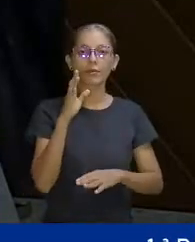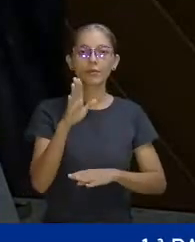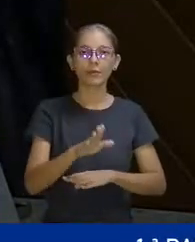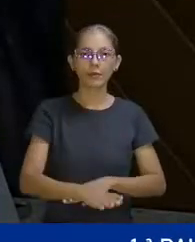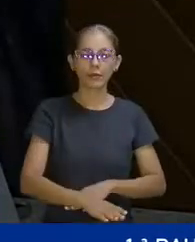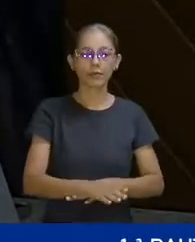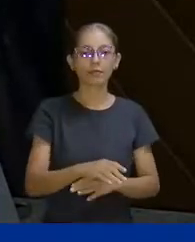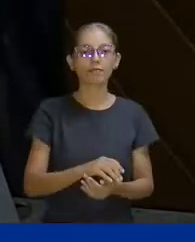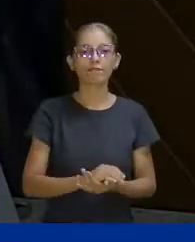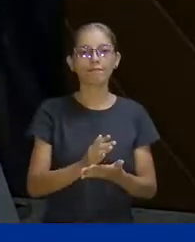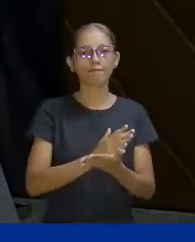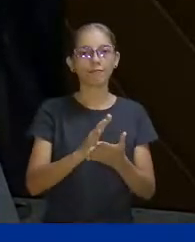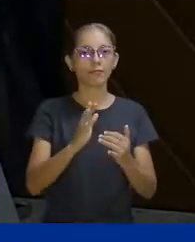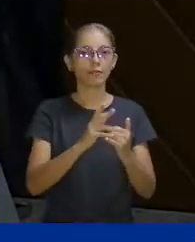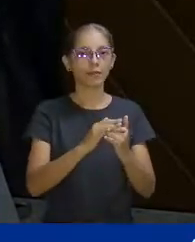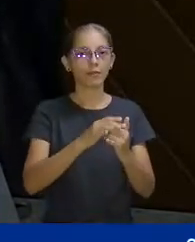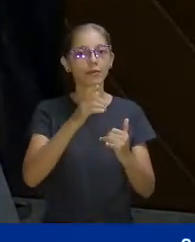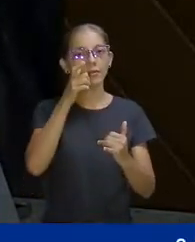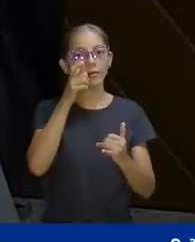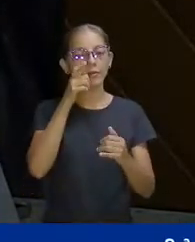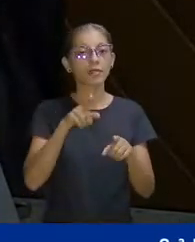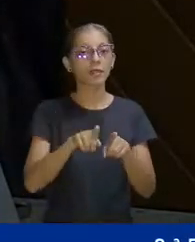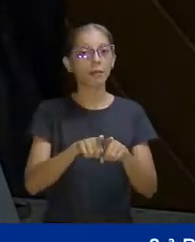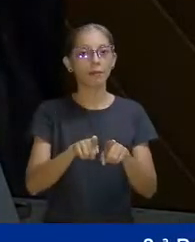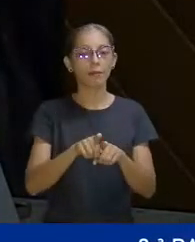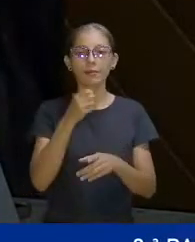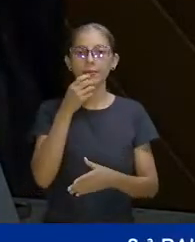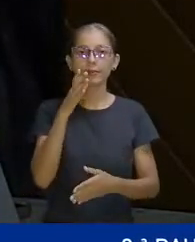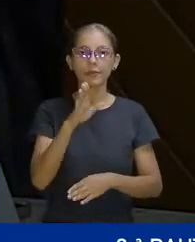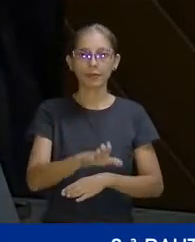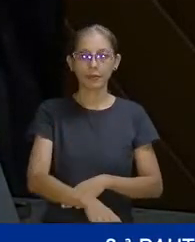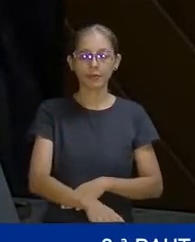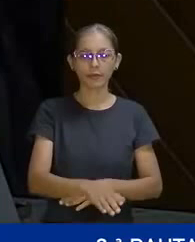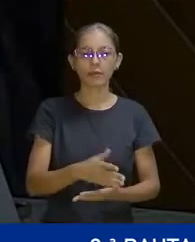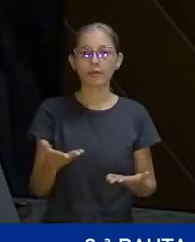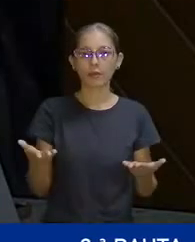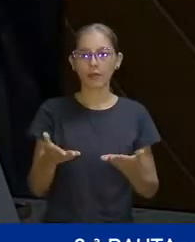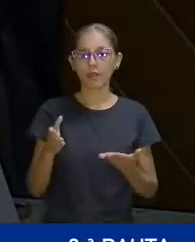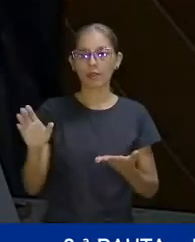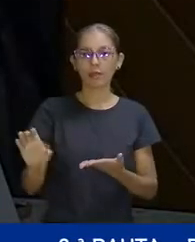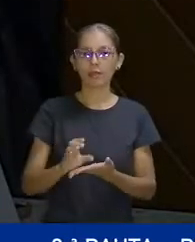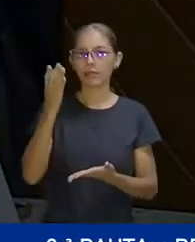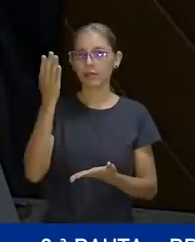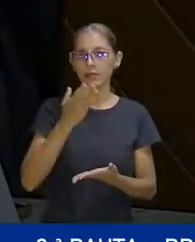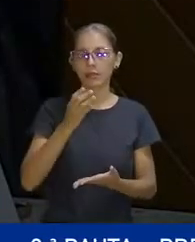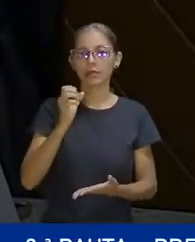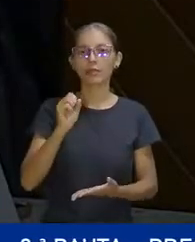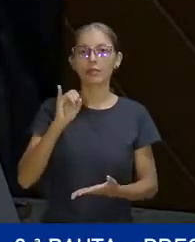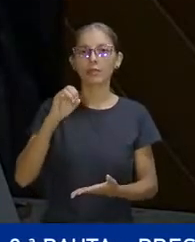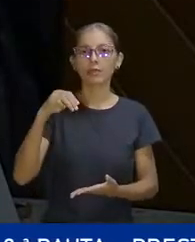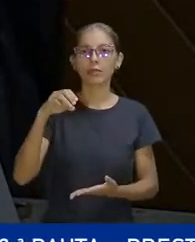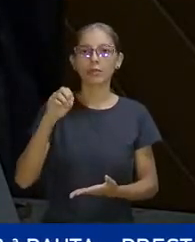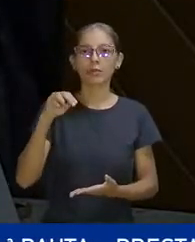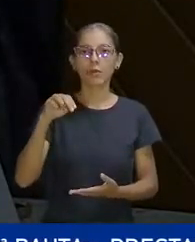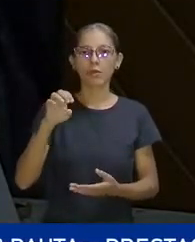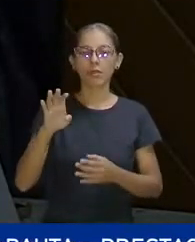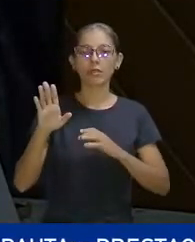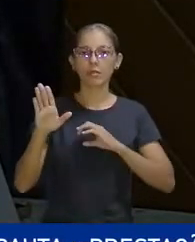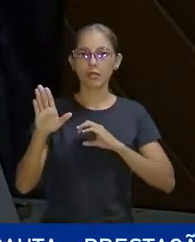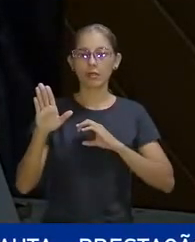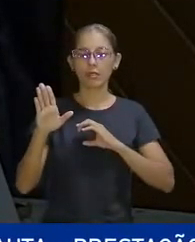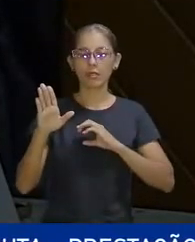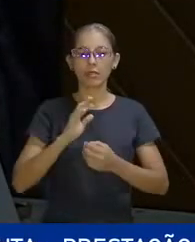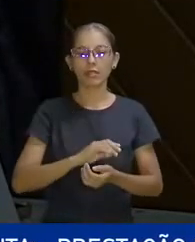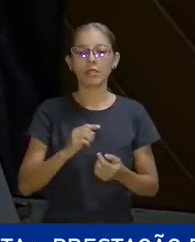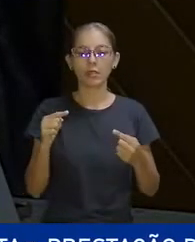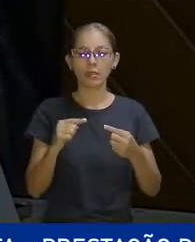plataforma do YouTube. Cuidam os autos de prestação de contas de Simone Vidal da Silva, referente à campanha das